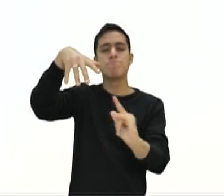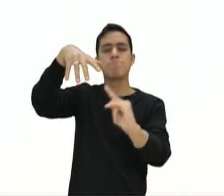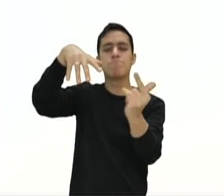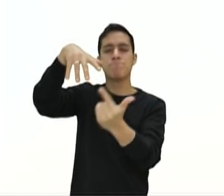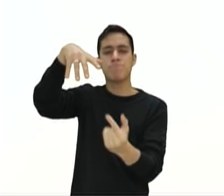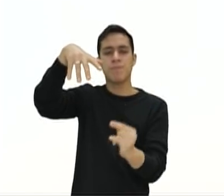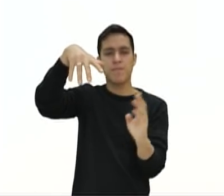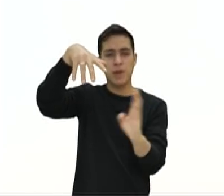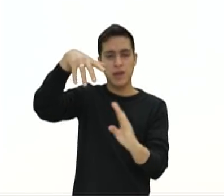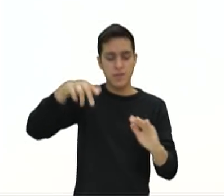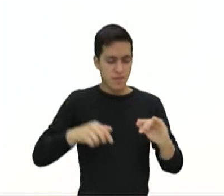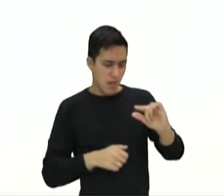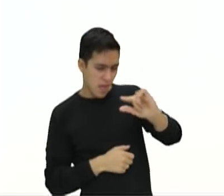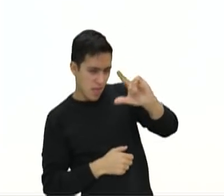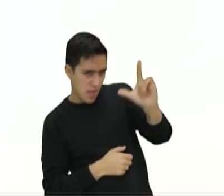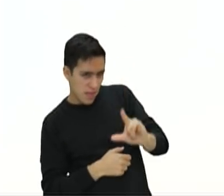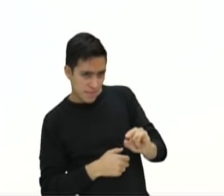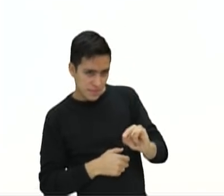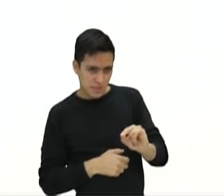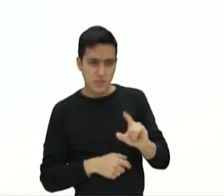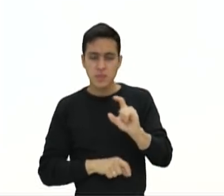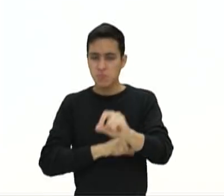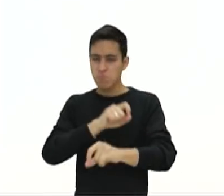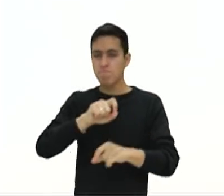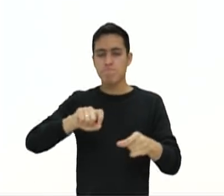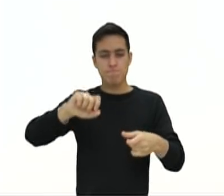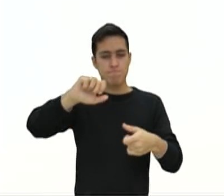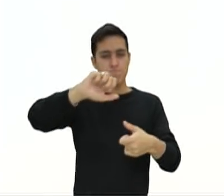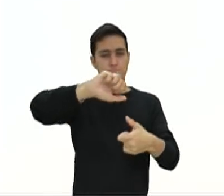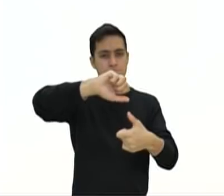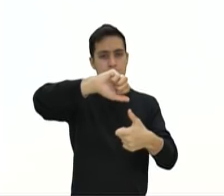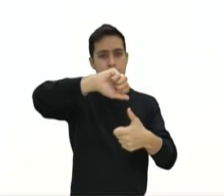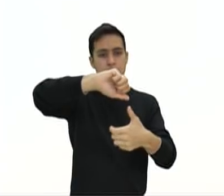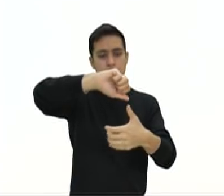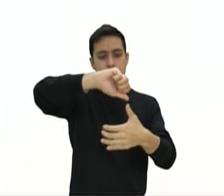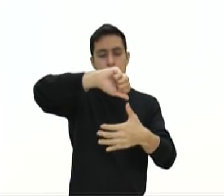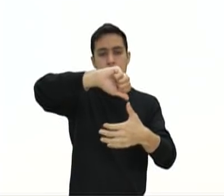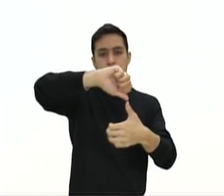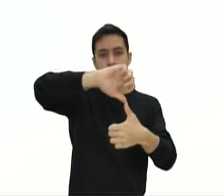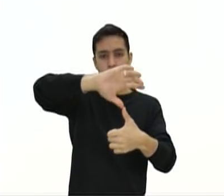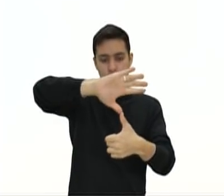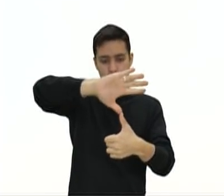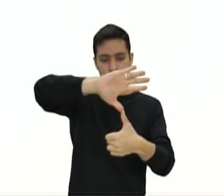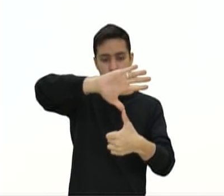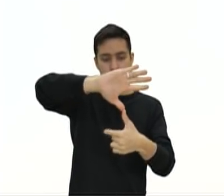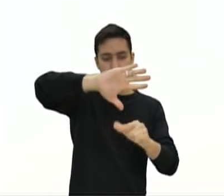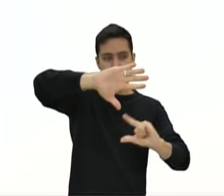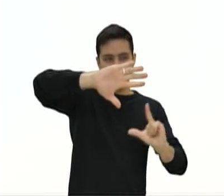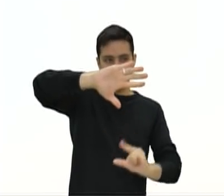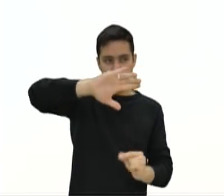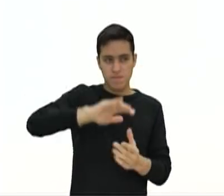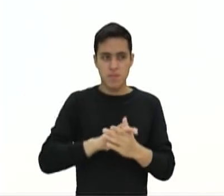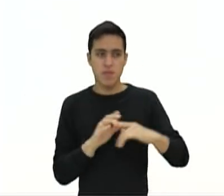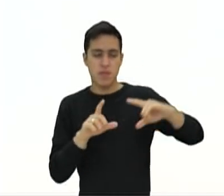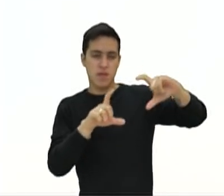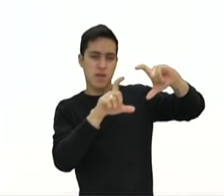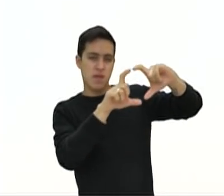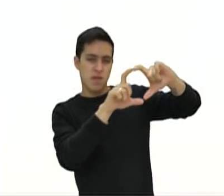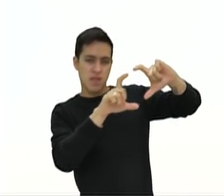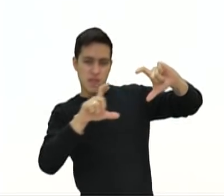aqui a América do Sul e aqui o Brasil. Trópico de Capricórnio e